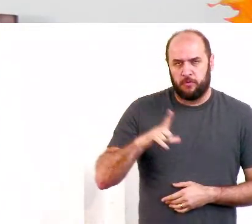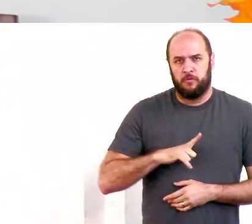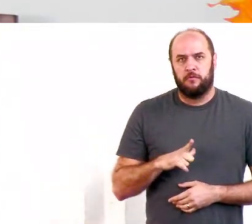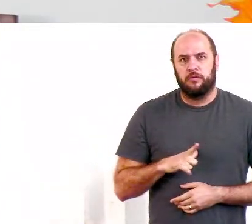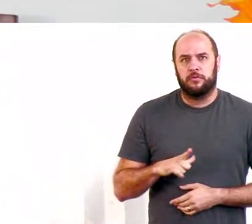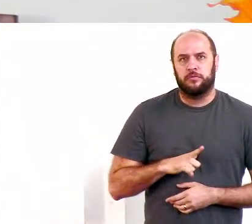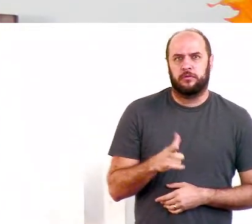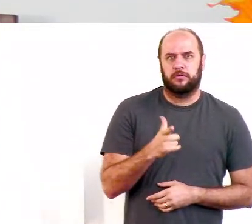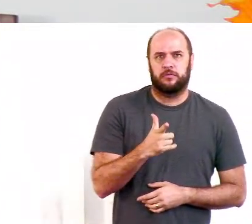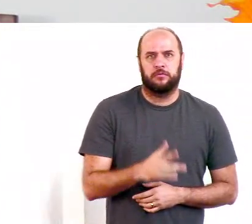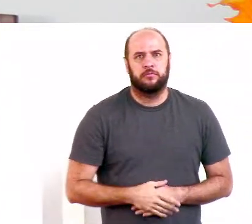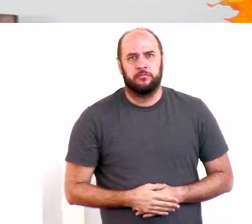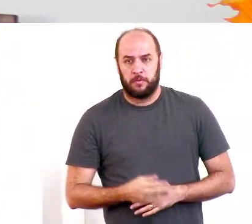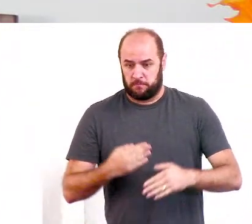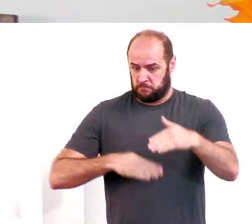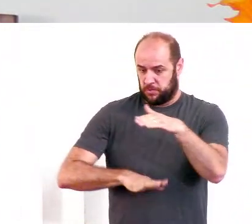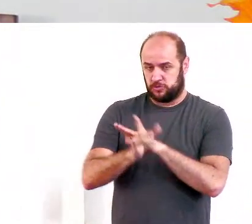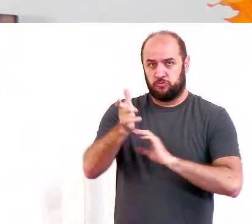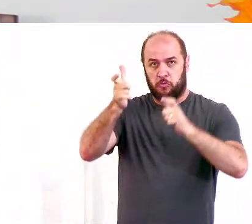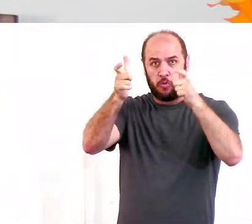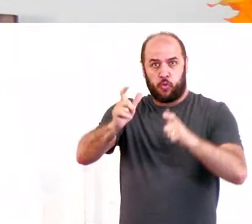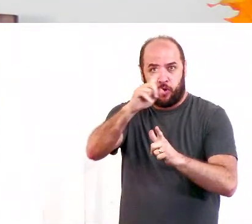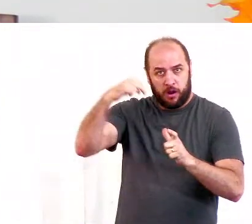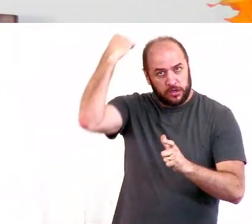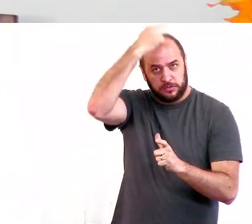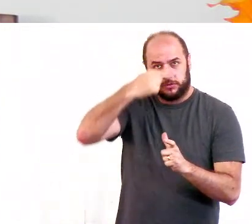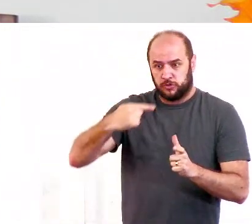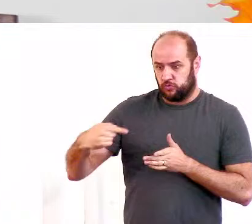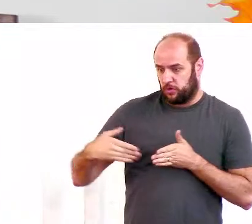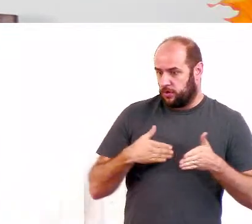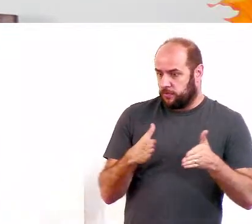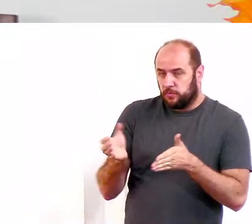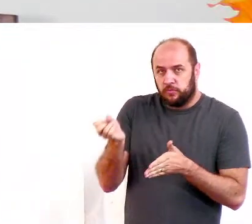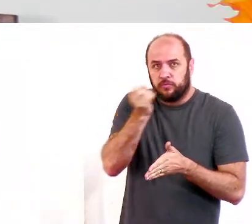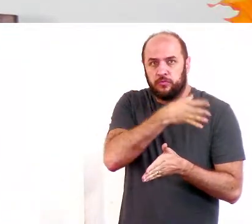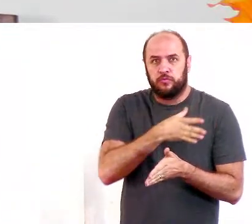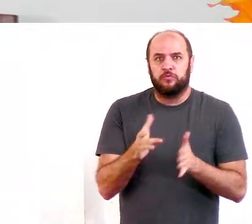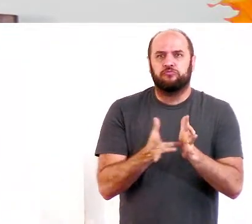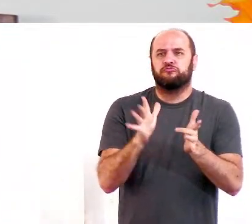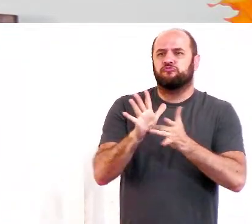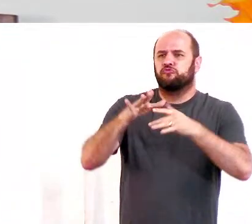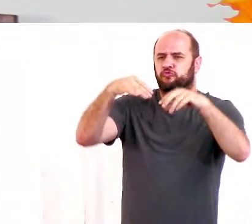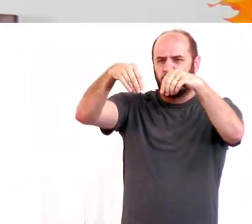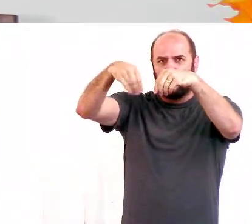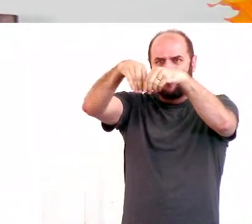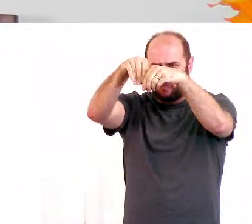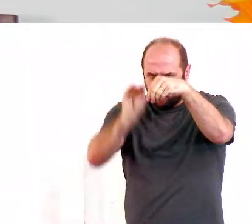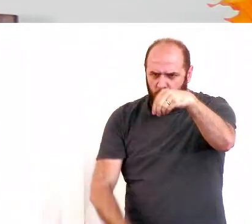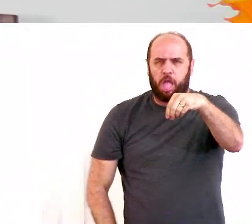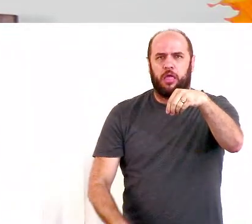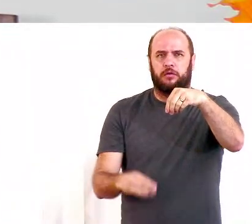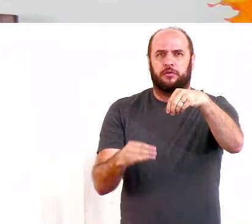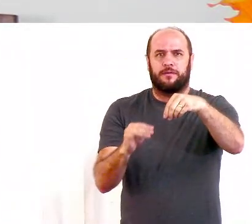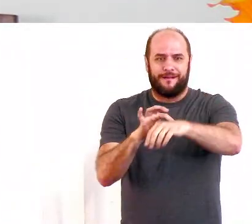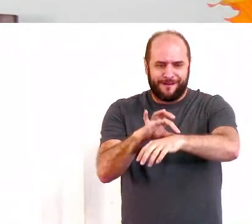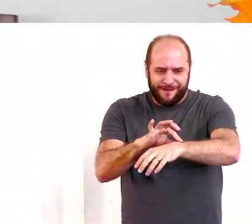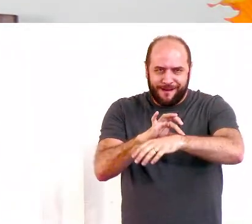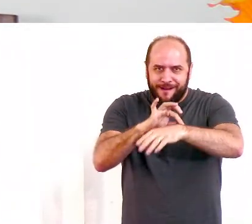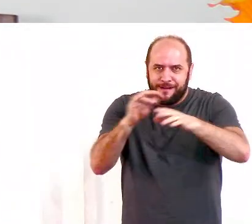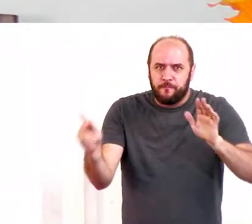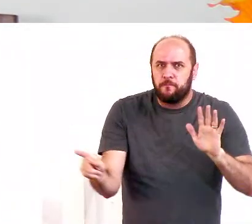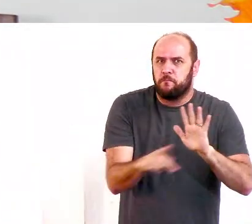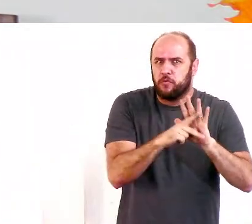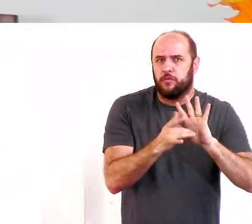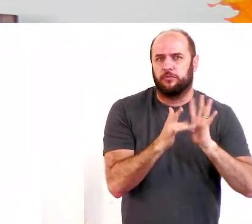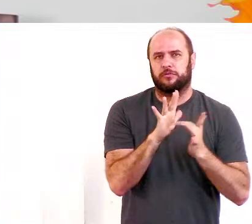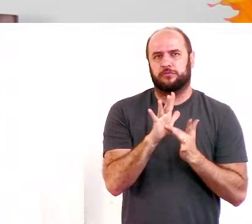para entrarmos no Santo dos Santos, pelo novo e vivo caminho, que Ele nos consagrou pelo véu, isto é, pela sua carne. Mas